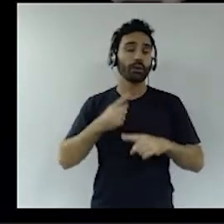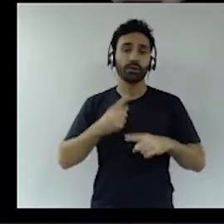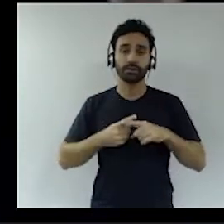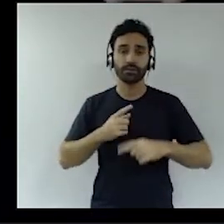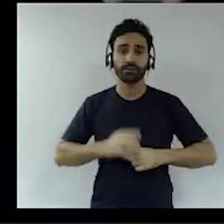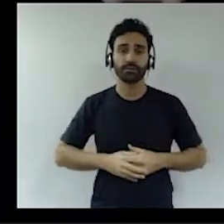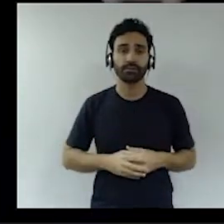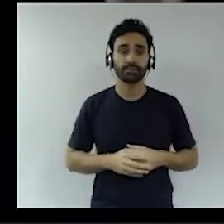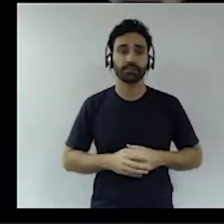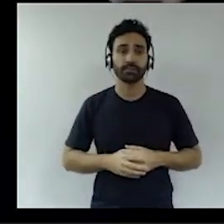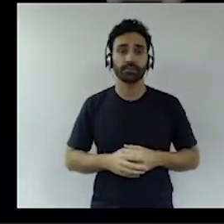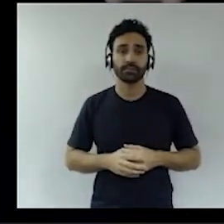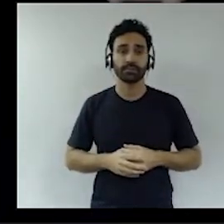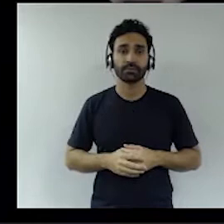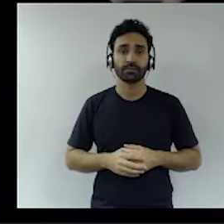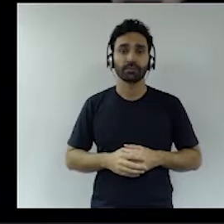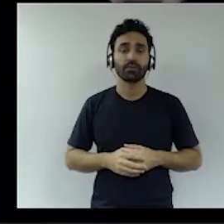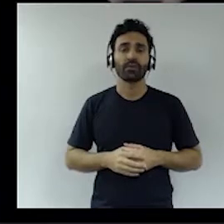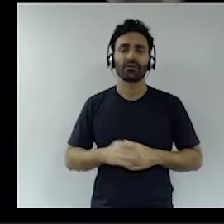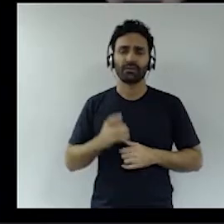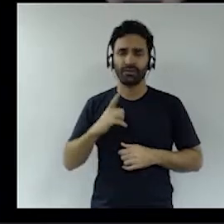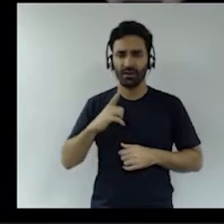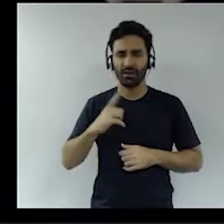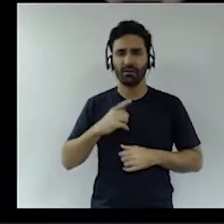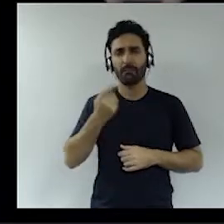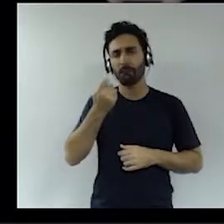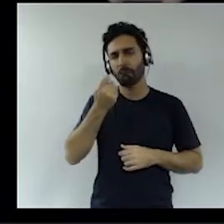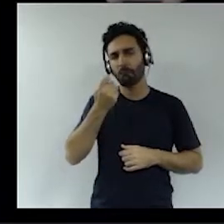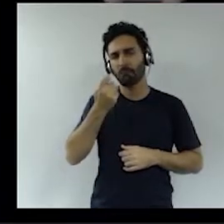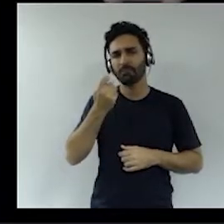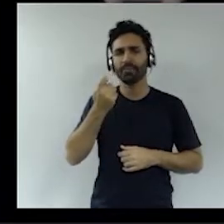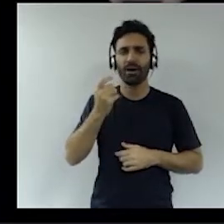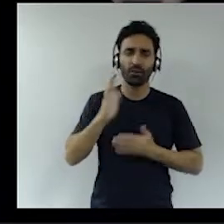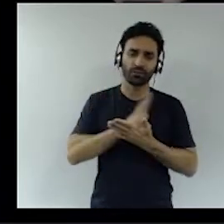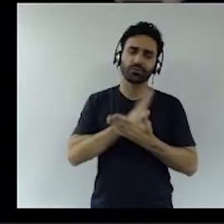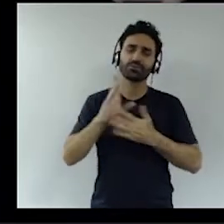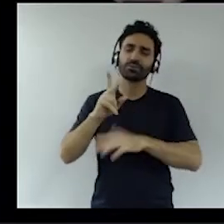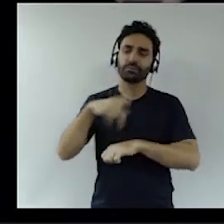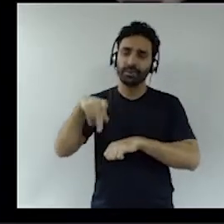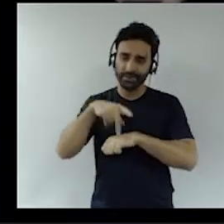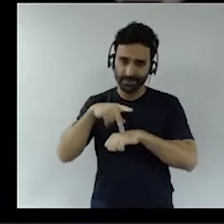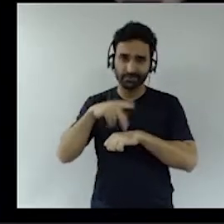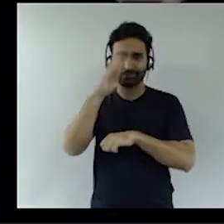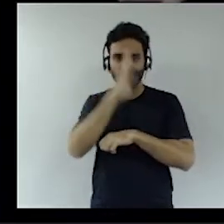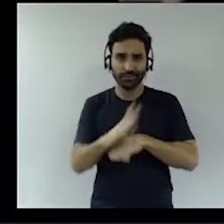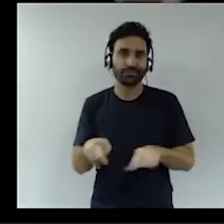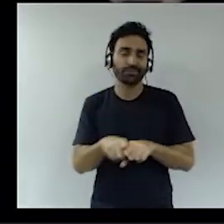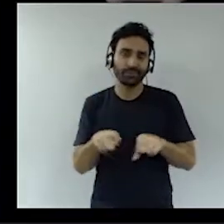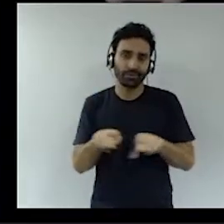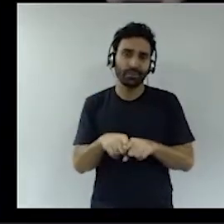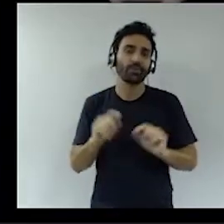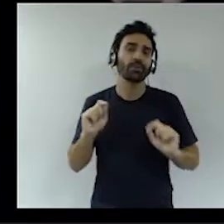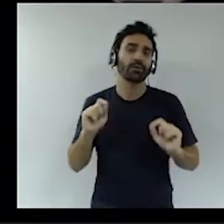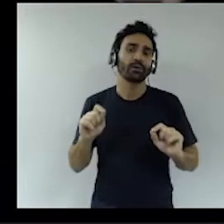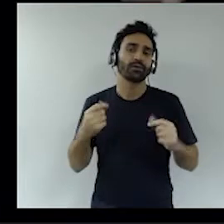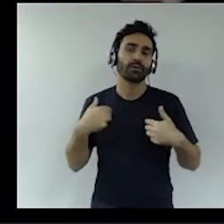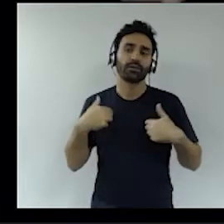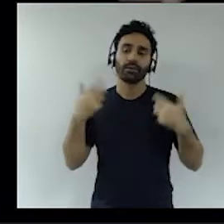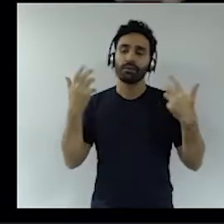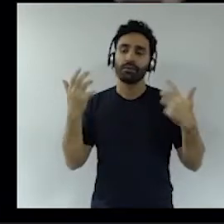particularmente em alguns pouquíssimos países, mas infelizmente nós estamos entre eles, uma resistência inusitada a